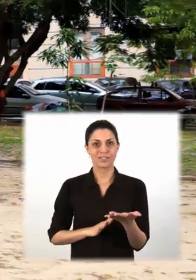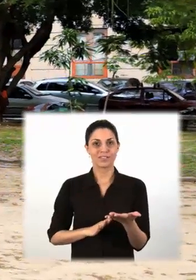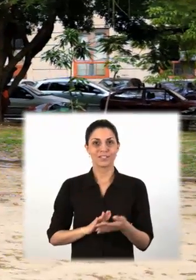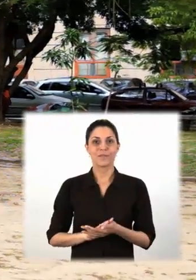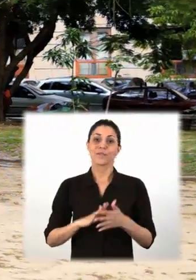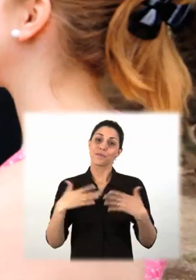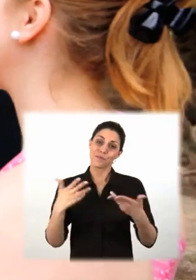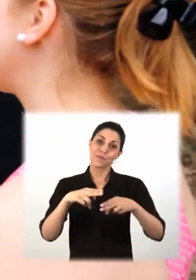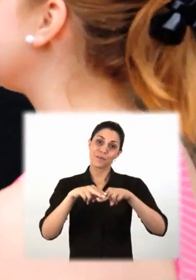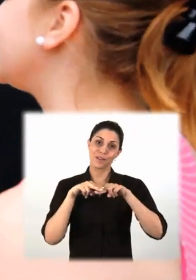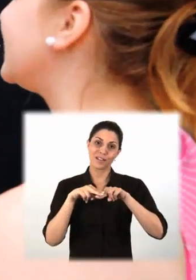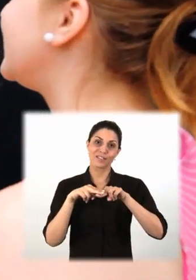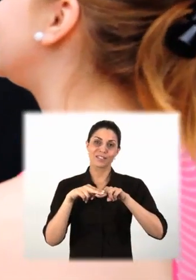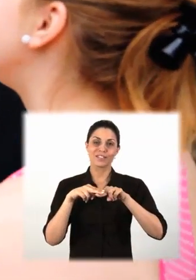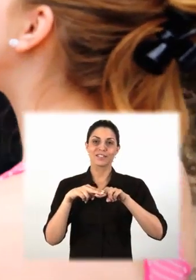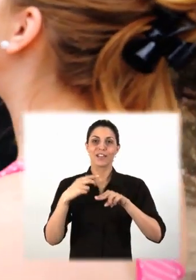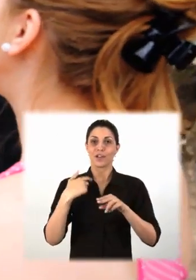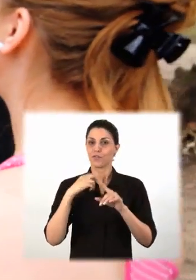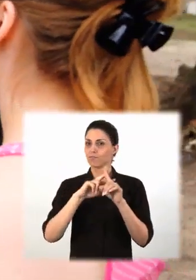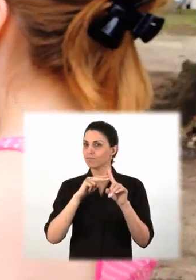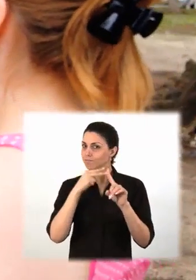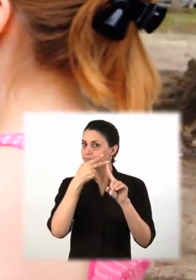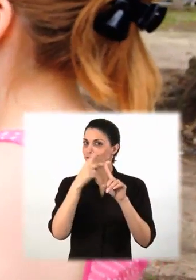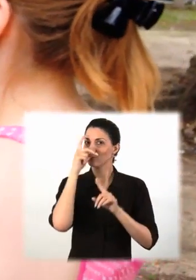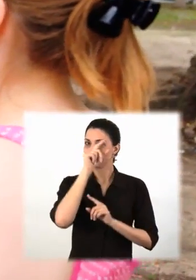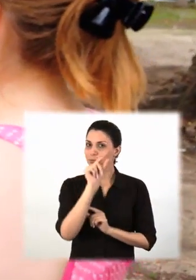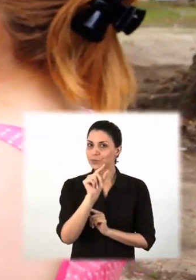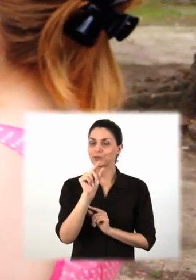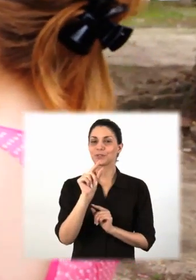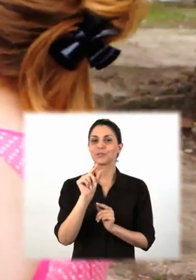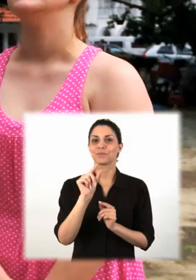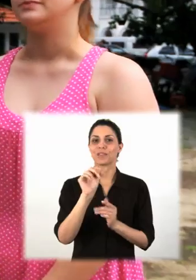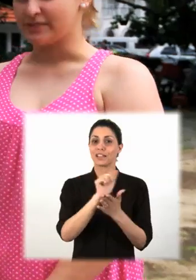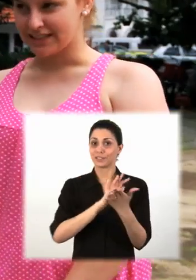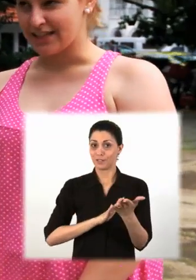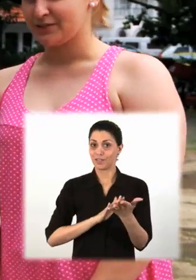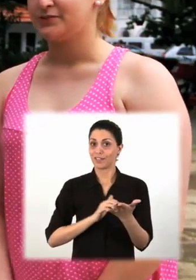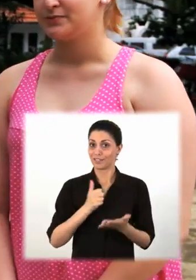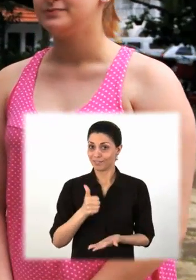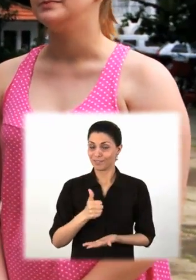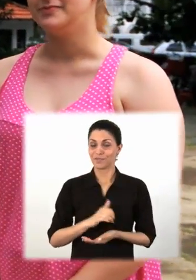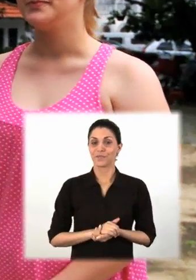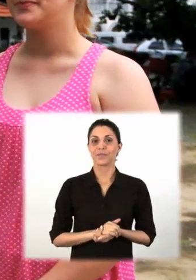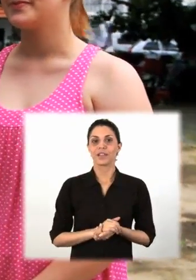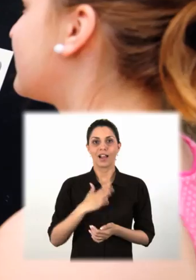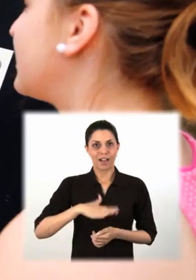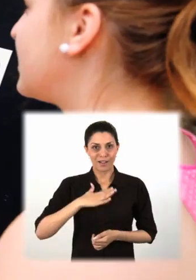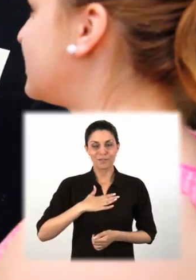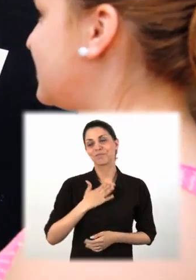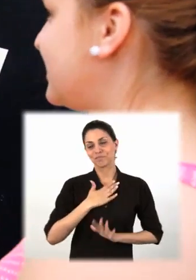etapa. Portanto, eu vou aumentar um pouquinho o nível do nosso desafio. O nível de dificuldade,